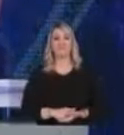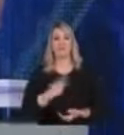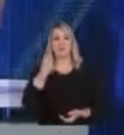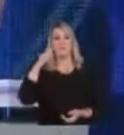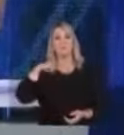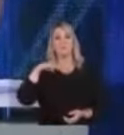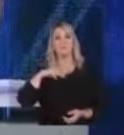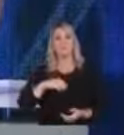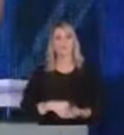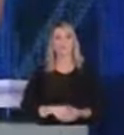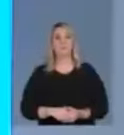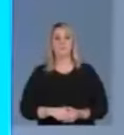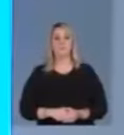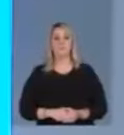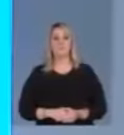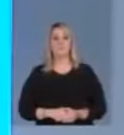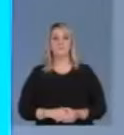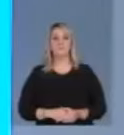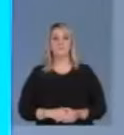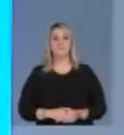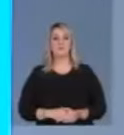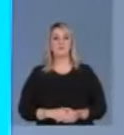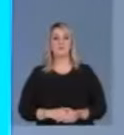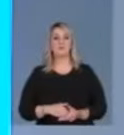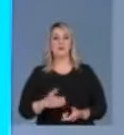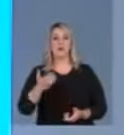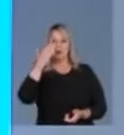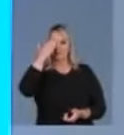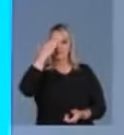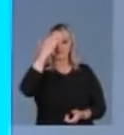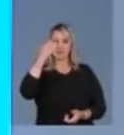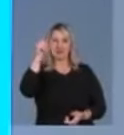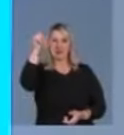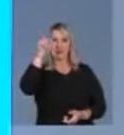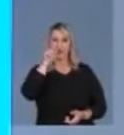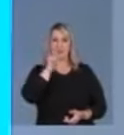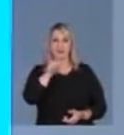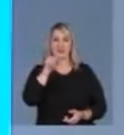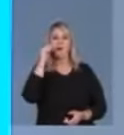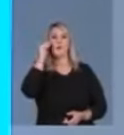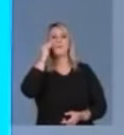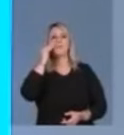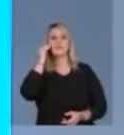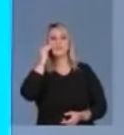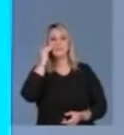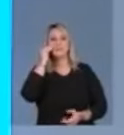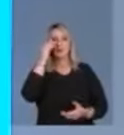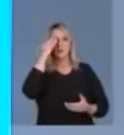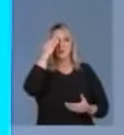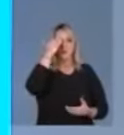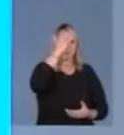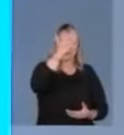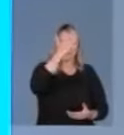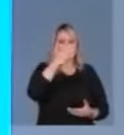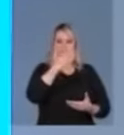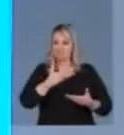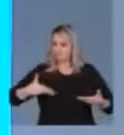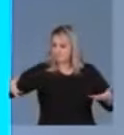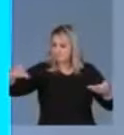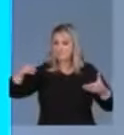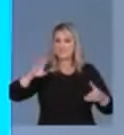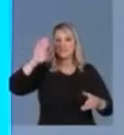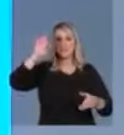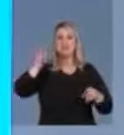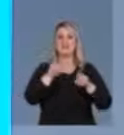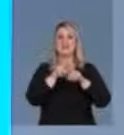considerações finais quero agradecer a Rede TV pela oportunidade de cumprimentar os demais candidatos e sobretudo a